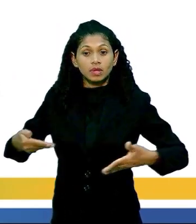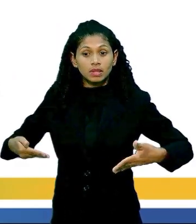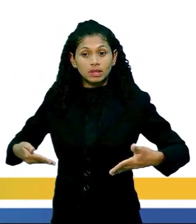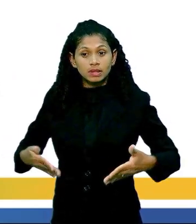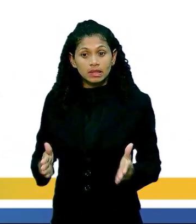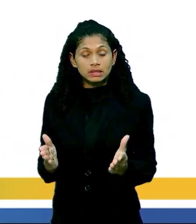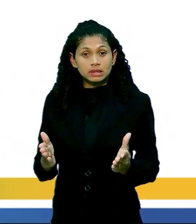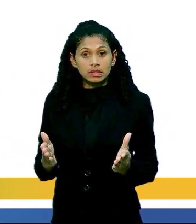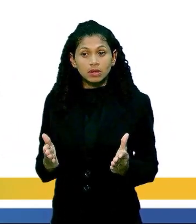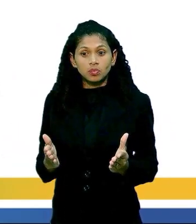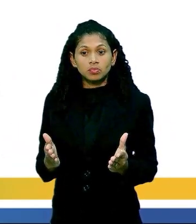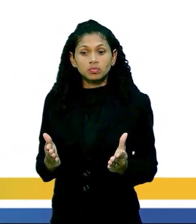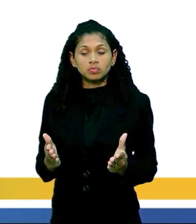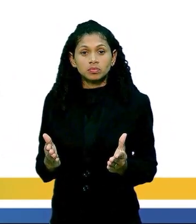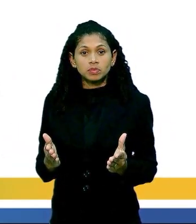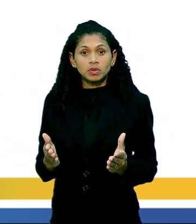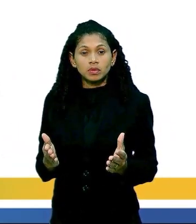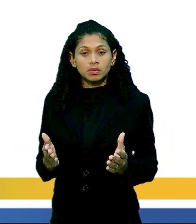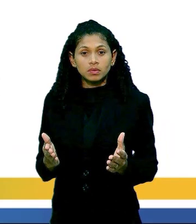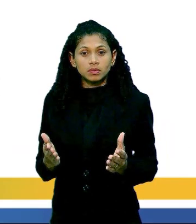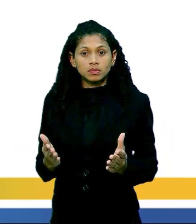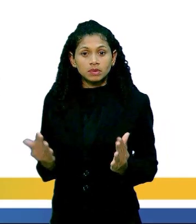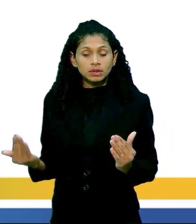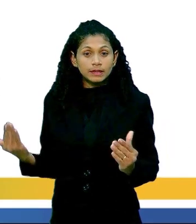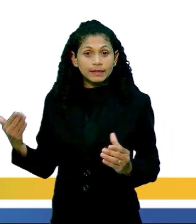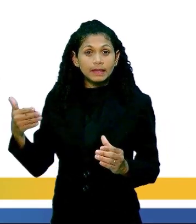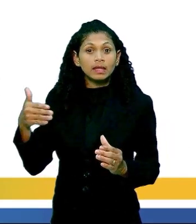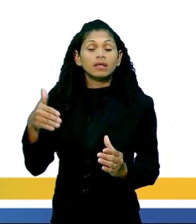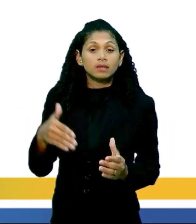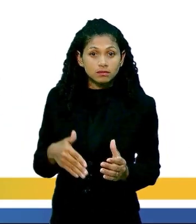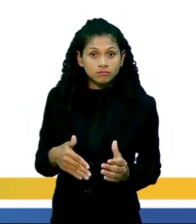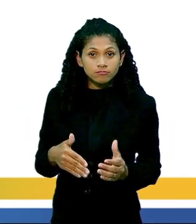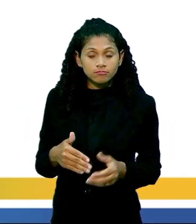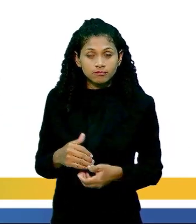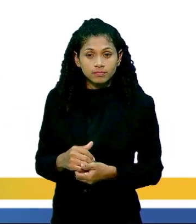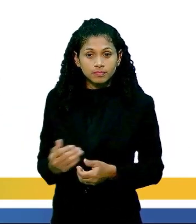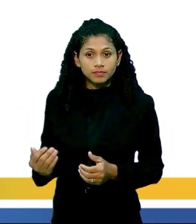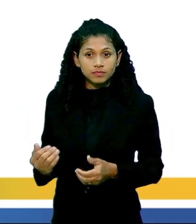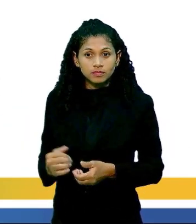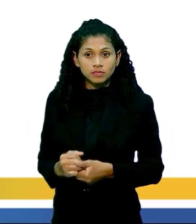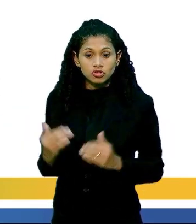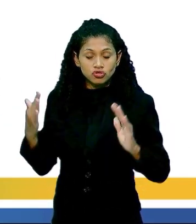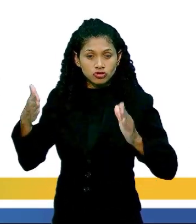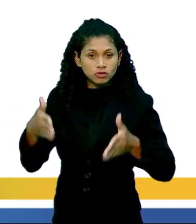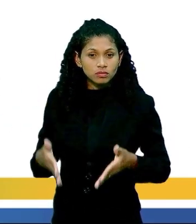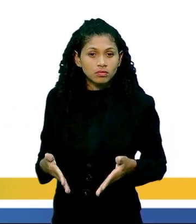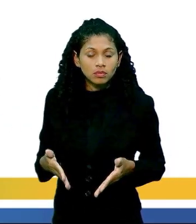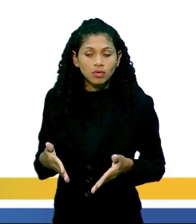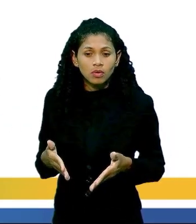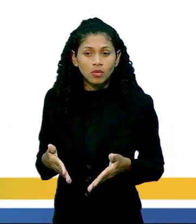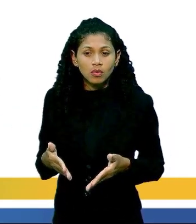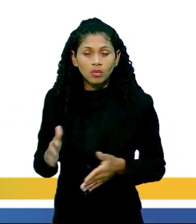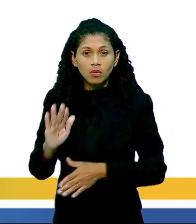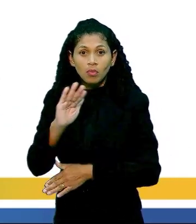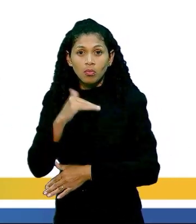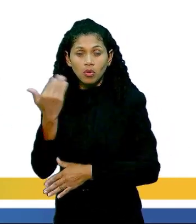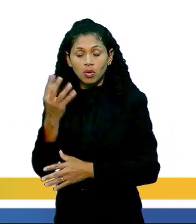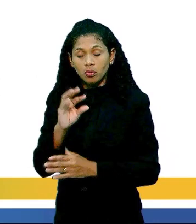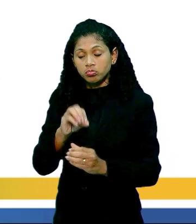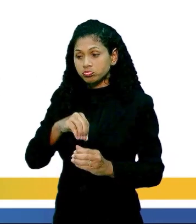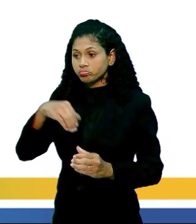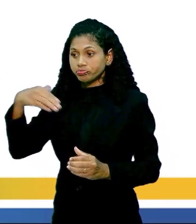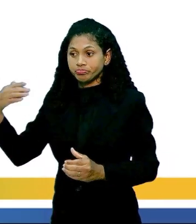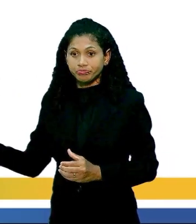nasceu e entrou. Quando ele é maior que a mortalidade e a imigração, quer dizer, morreu e